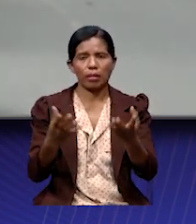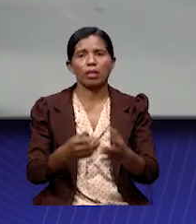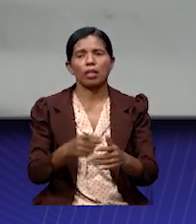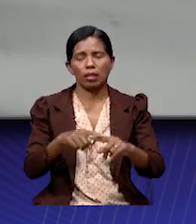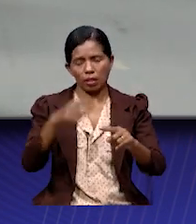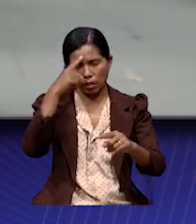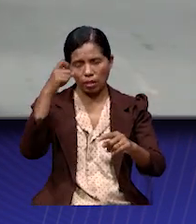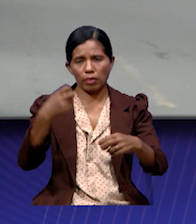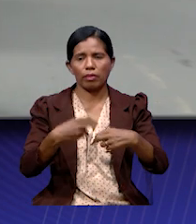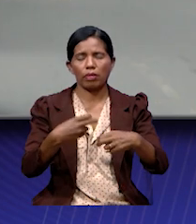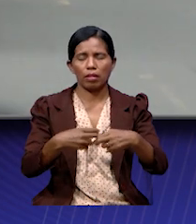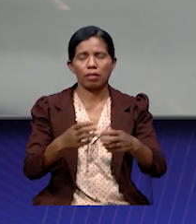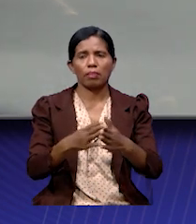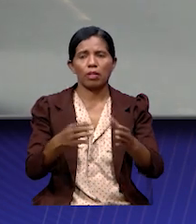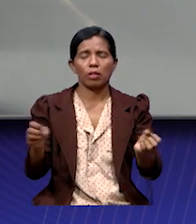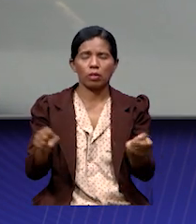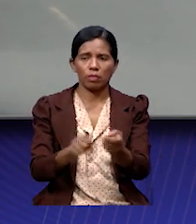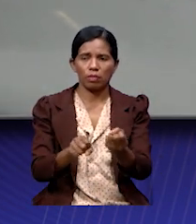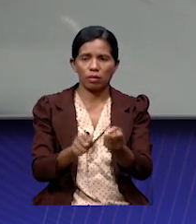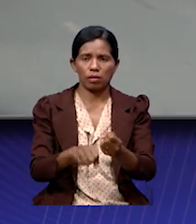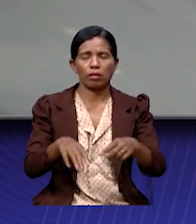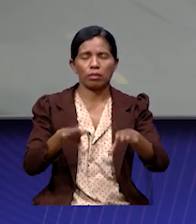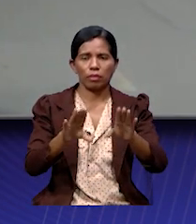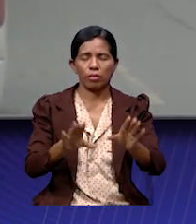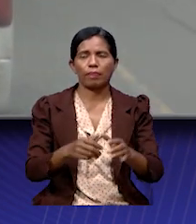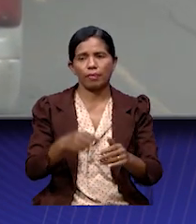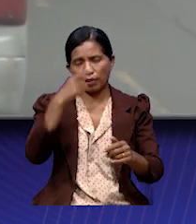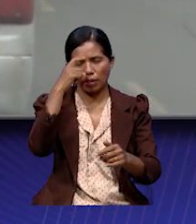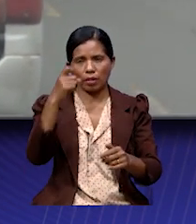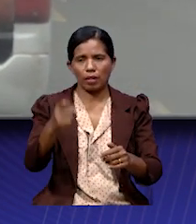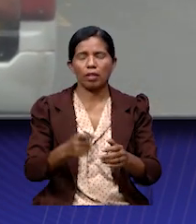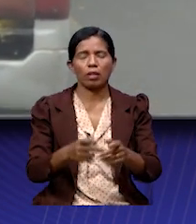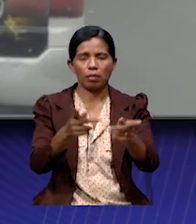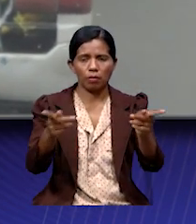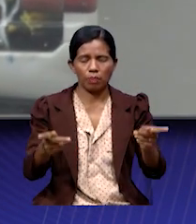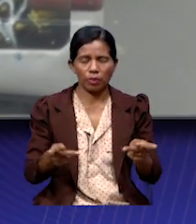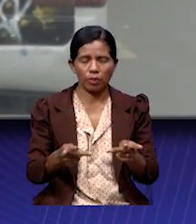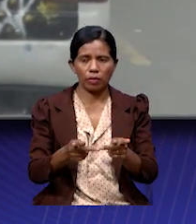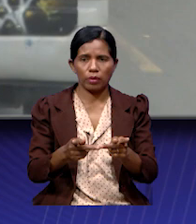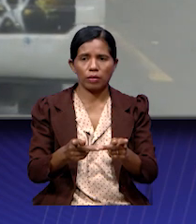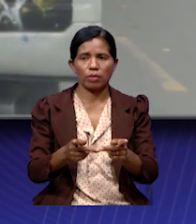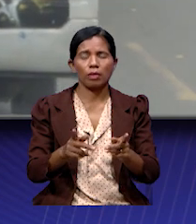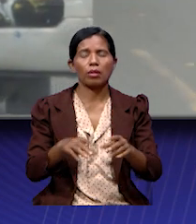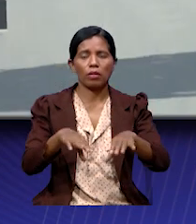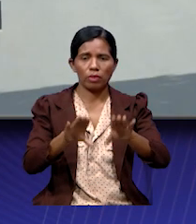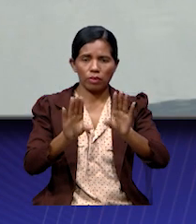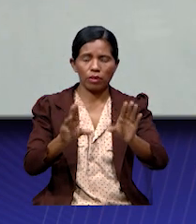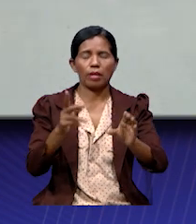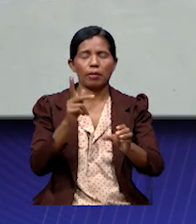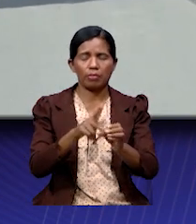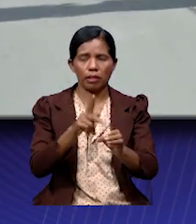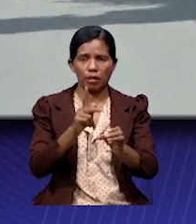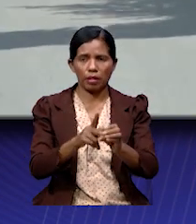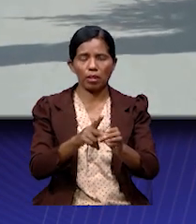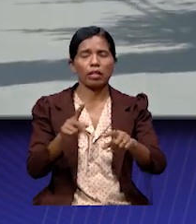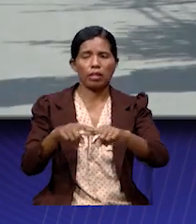mons contribui folin combustível sae. Tang ne, posto abastecimento sira ne befan combustível ho preço